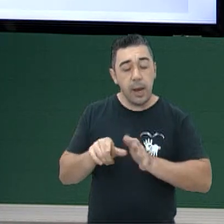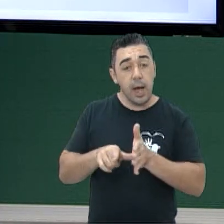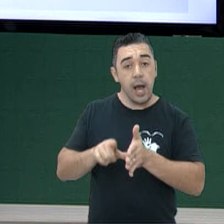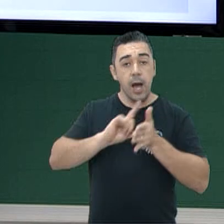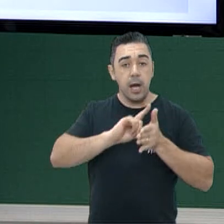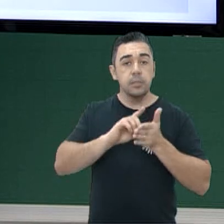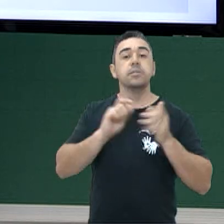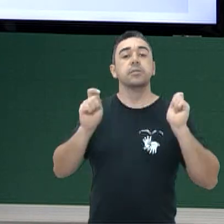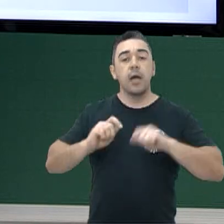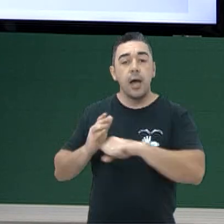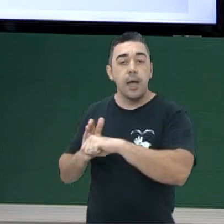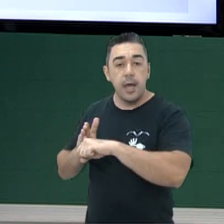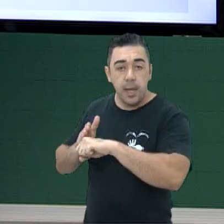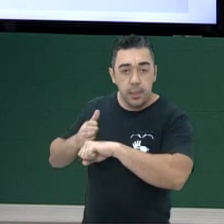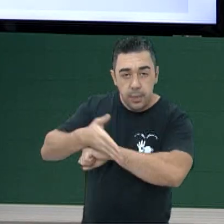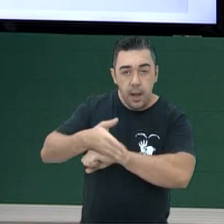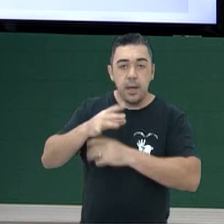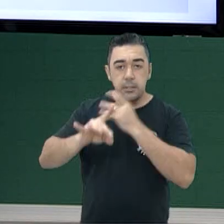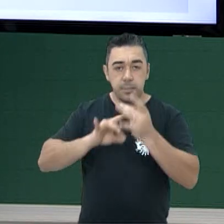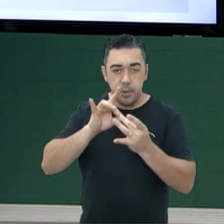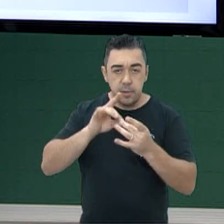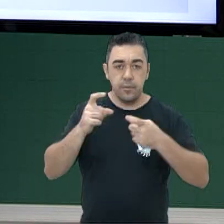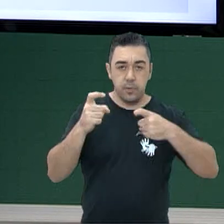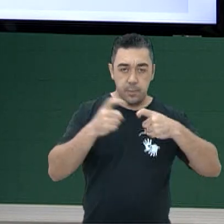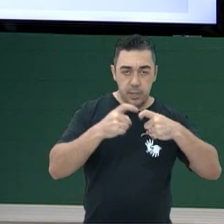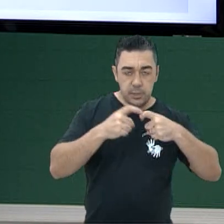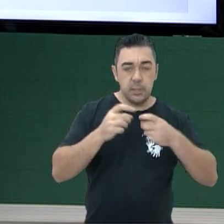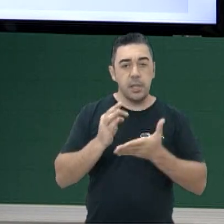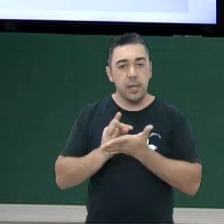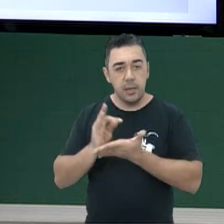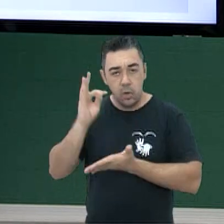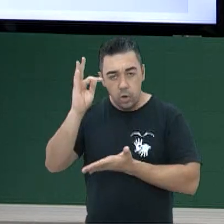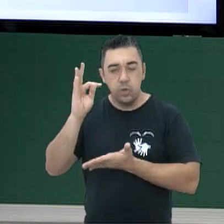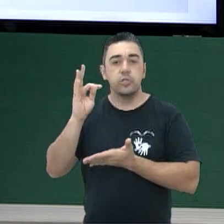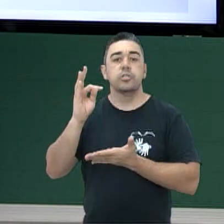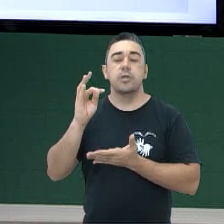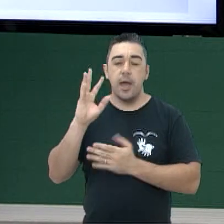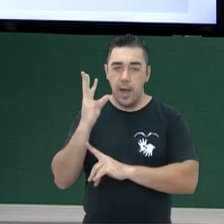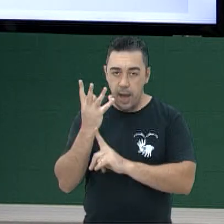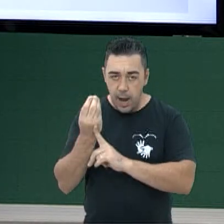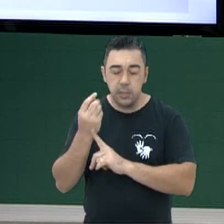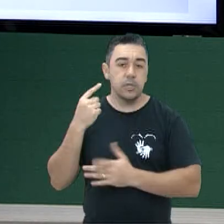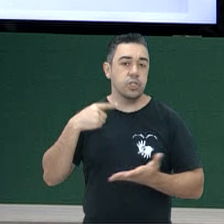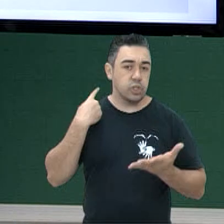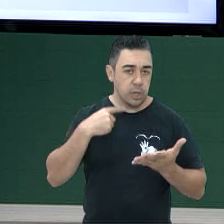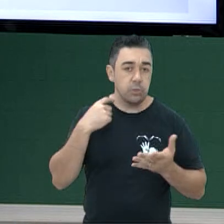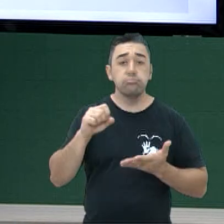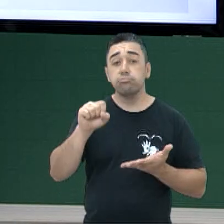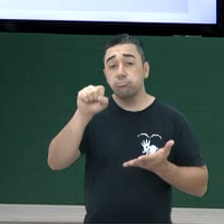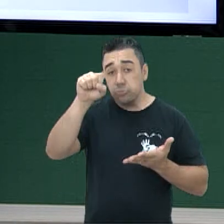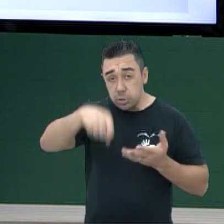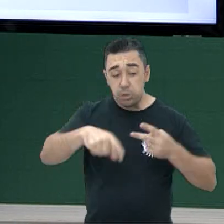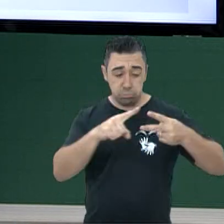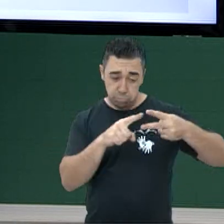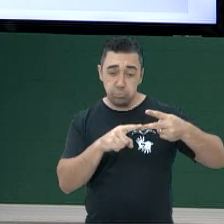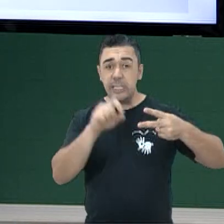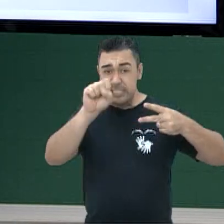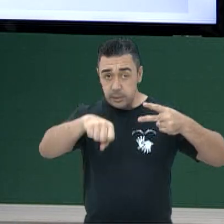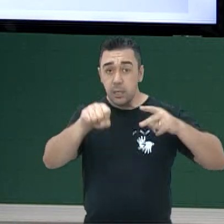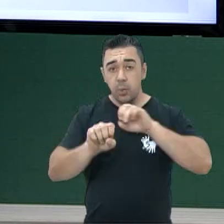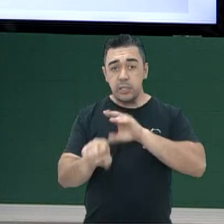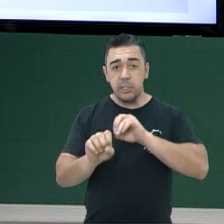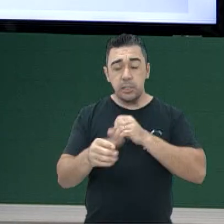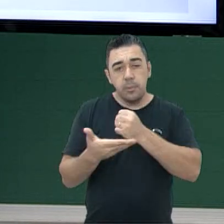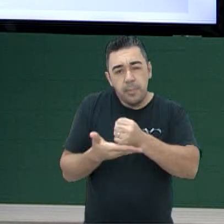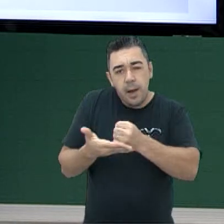poder cursar os ensinos mais específicos, medicina, teologia, artes e direito. Sim, o trivium seria como quase uma educação básica, que também